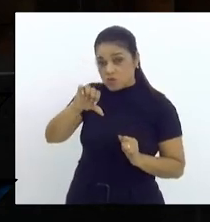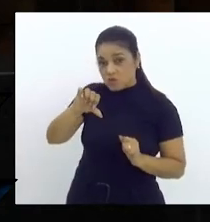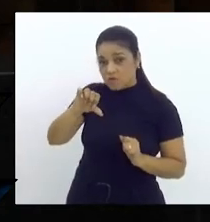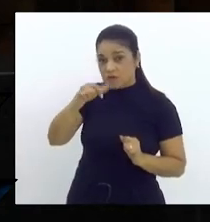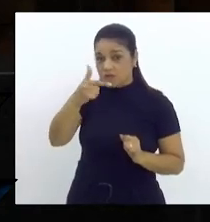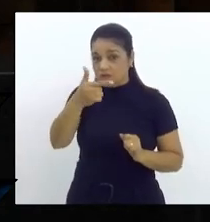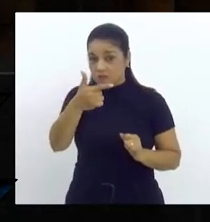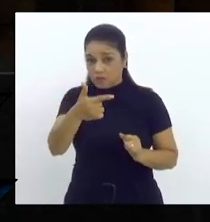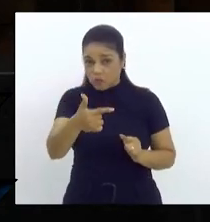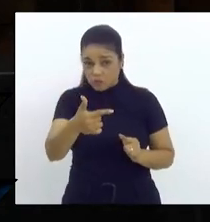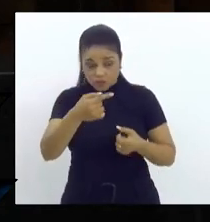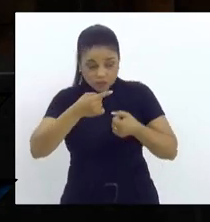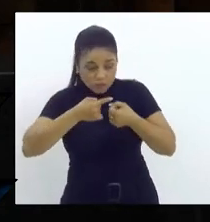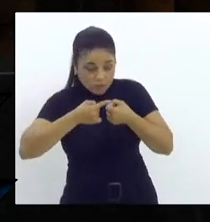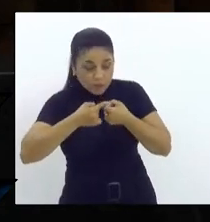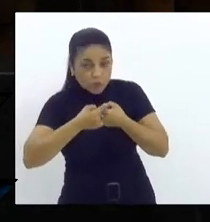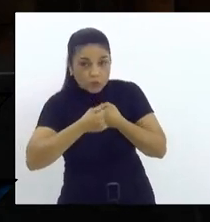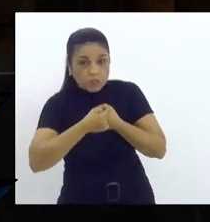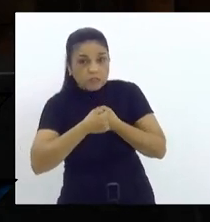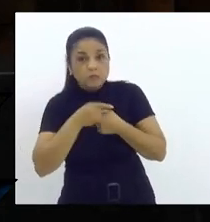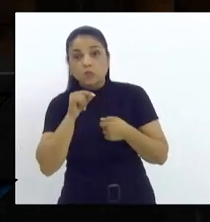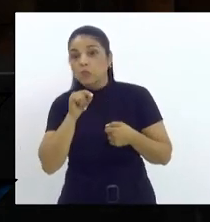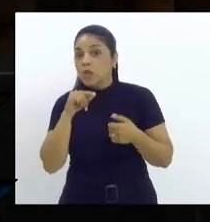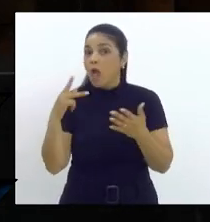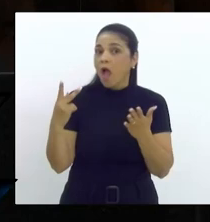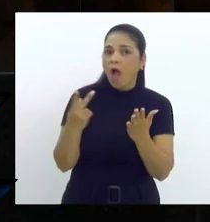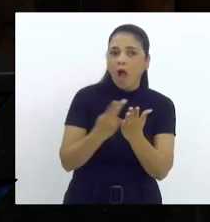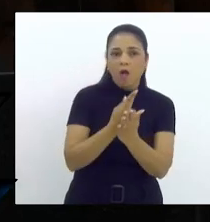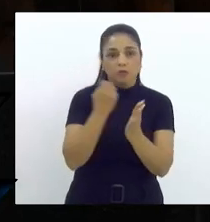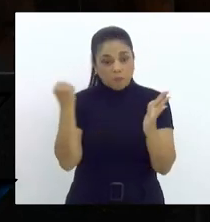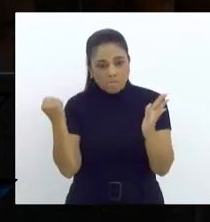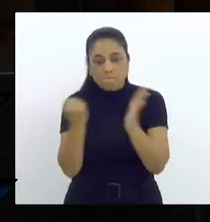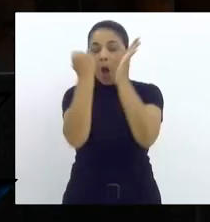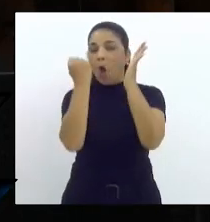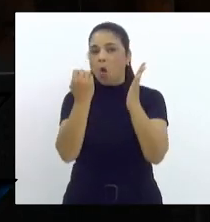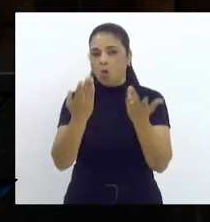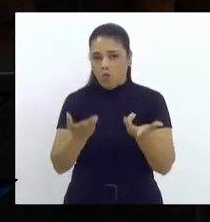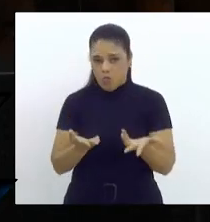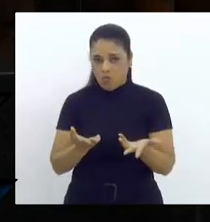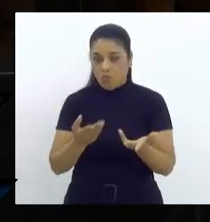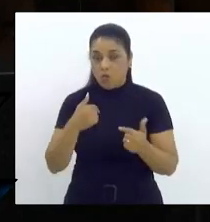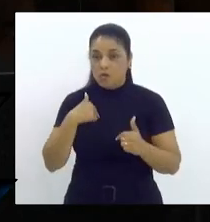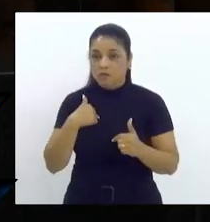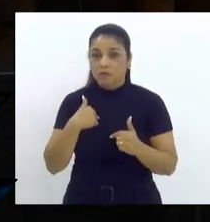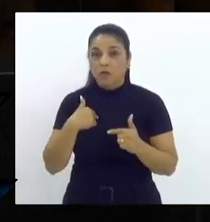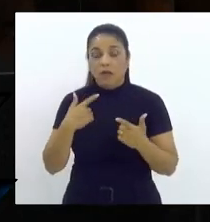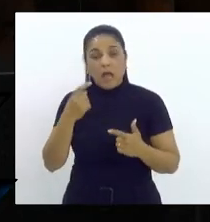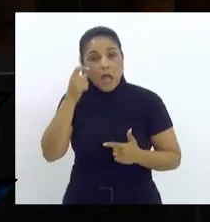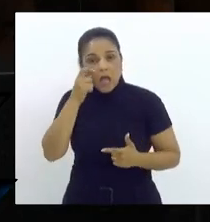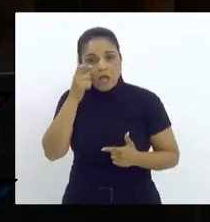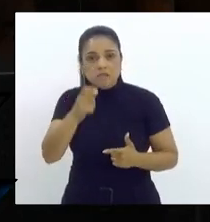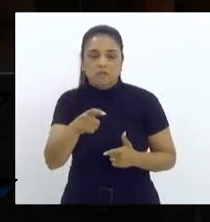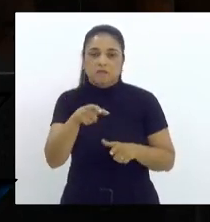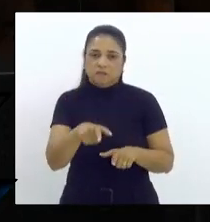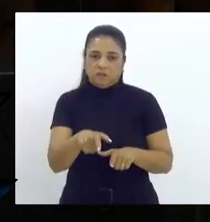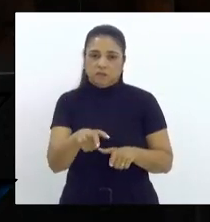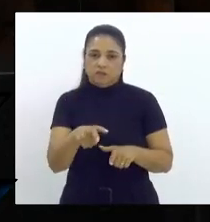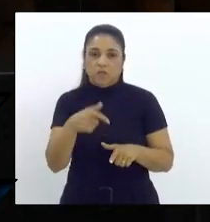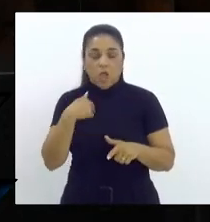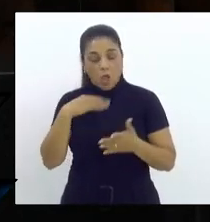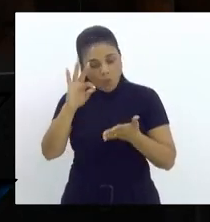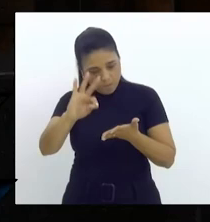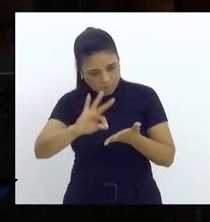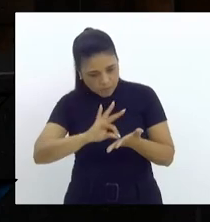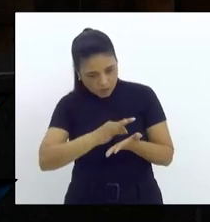92 municípios. Então, essa é a nossa intenção, por isso me inscrevi